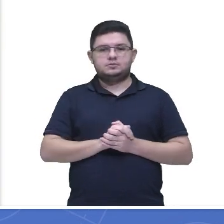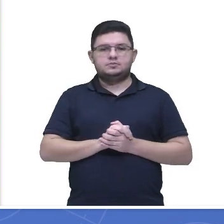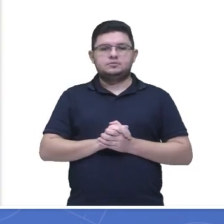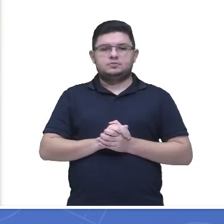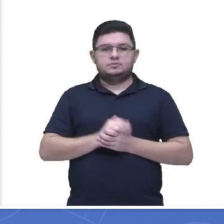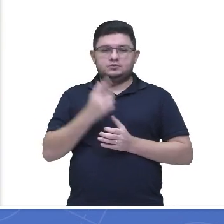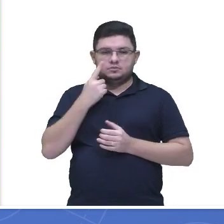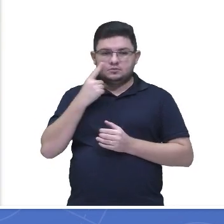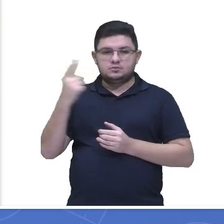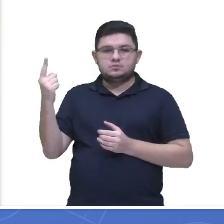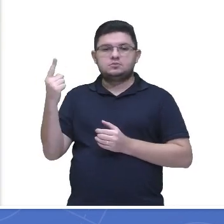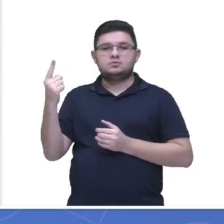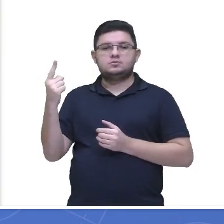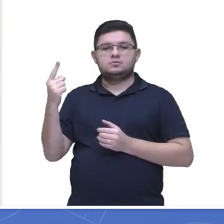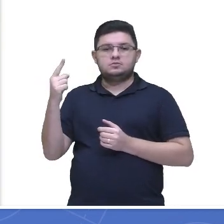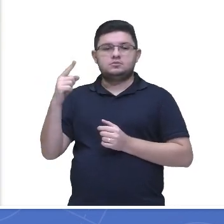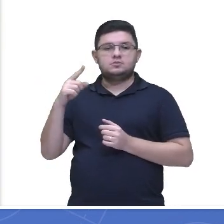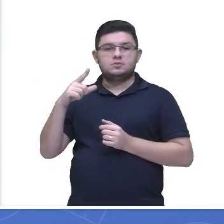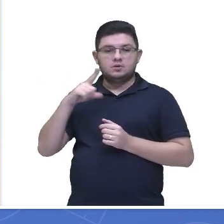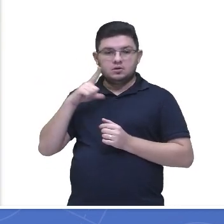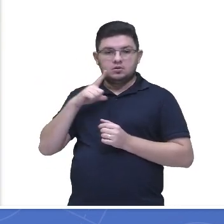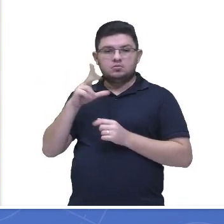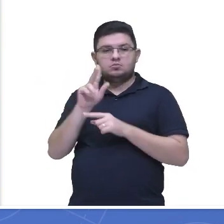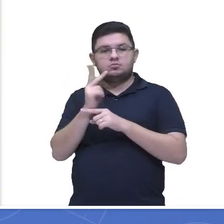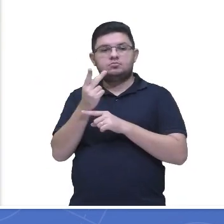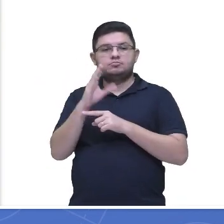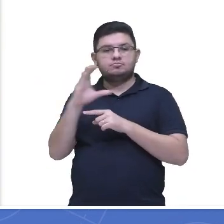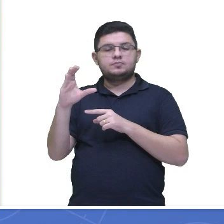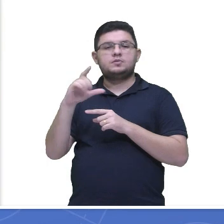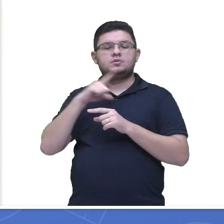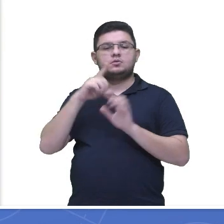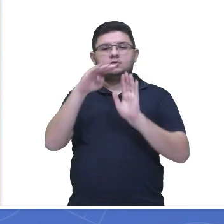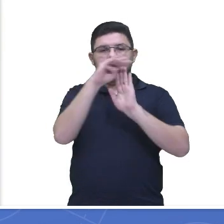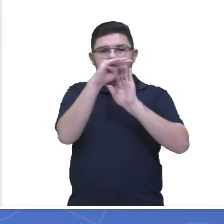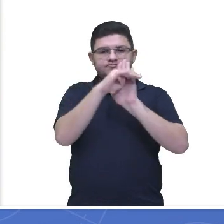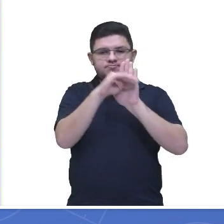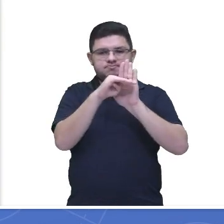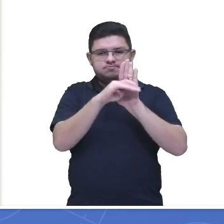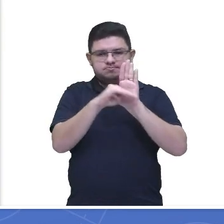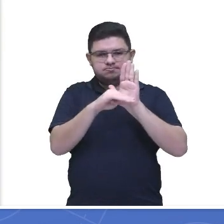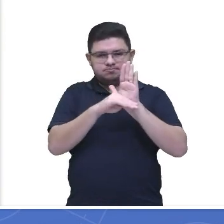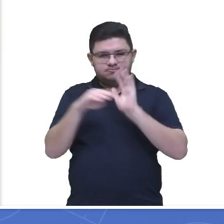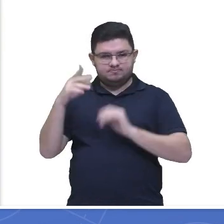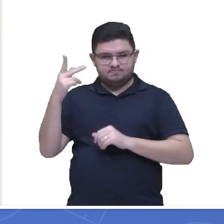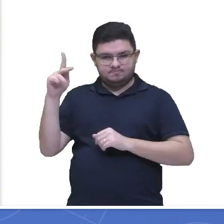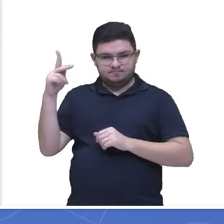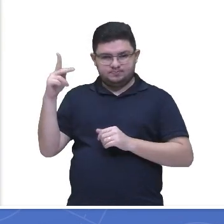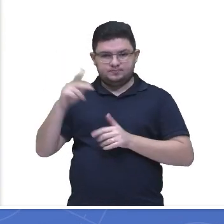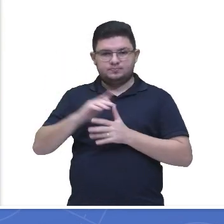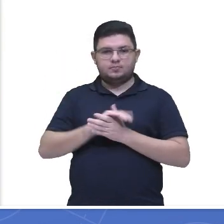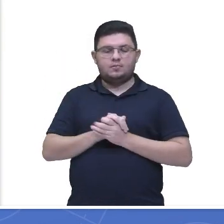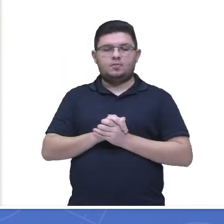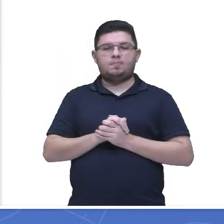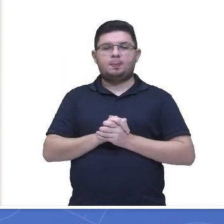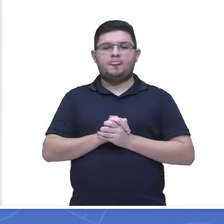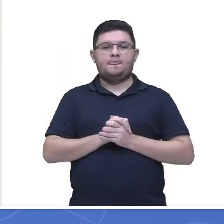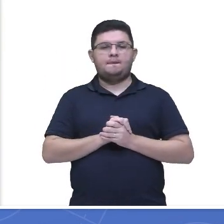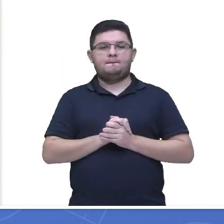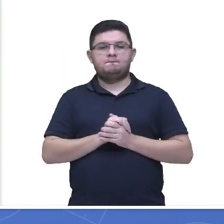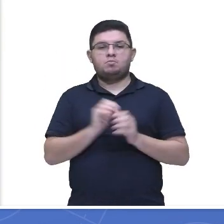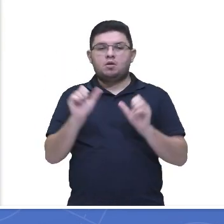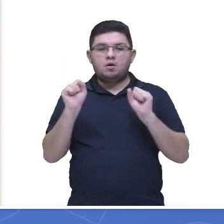Os hidrocarbonetos aromáticos também têm uma classificação, ok? Então, eles